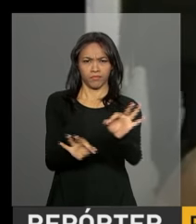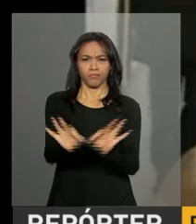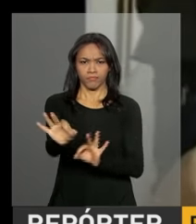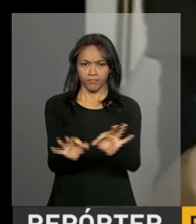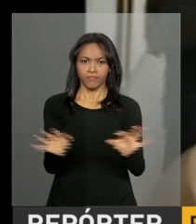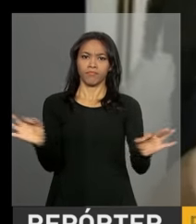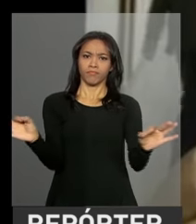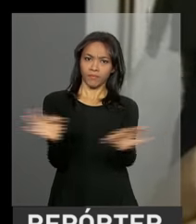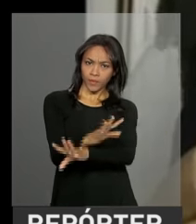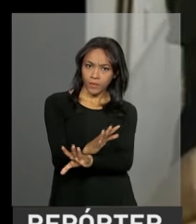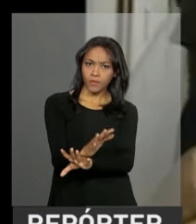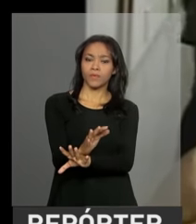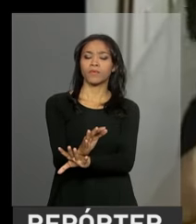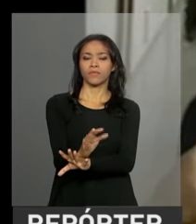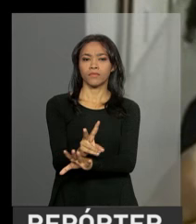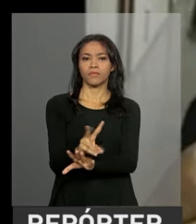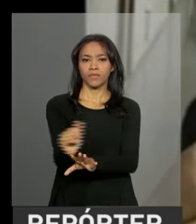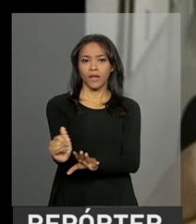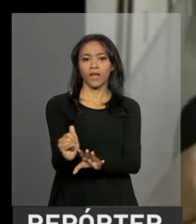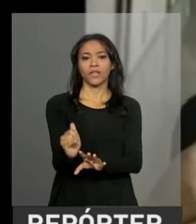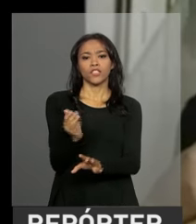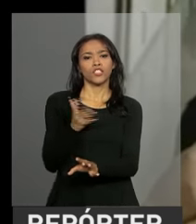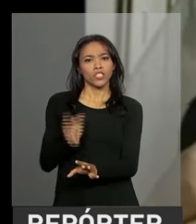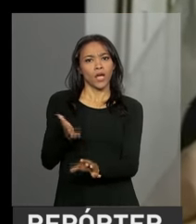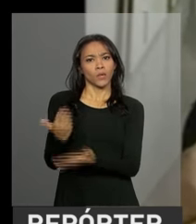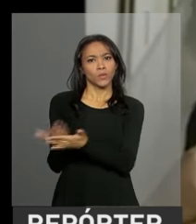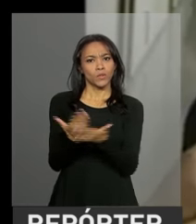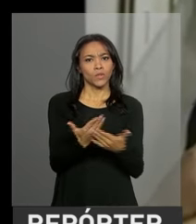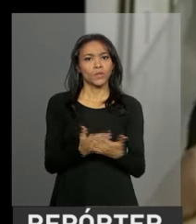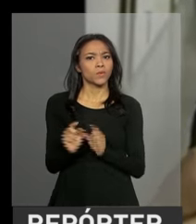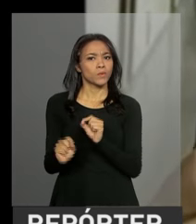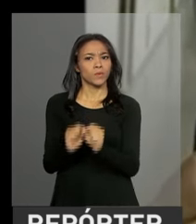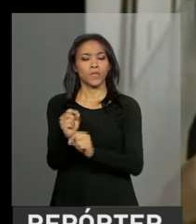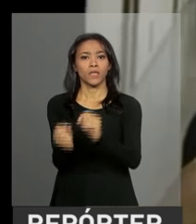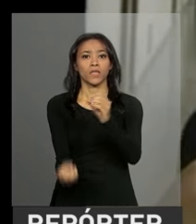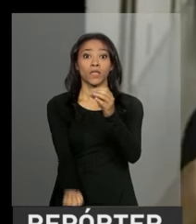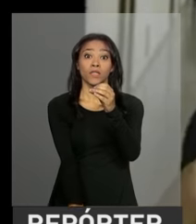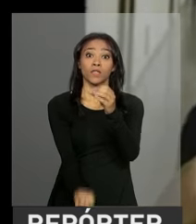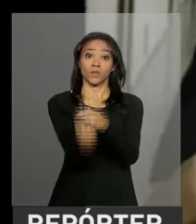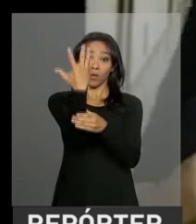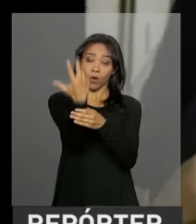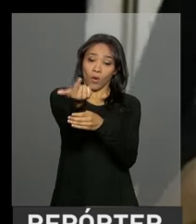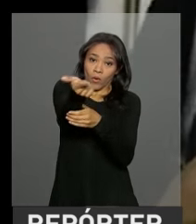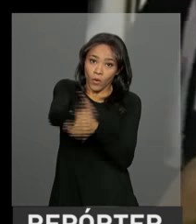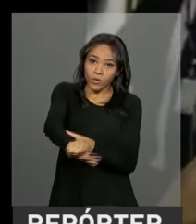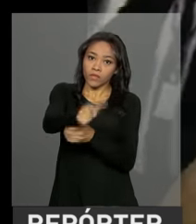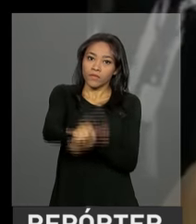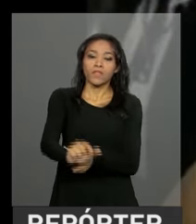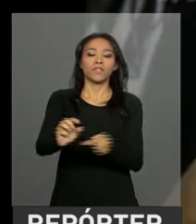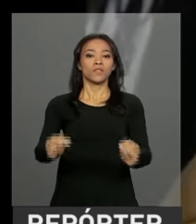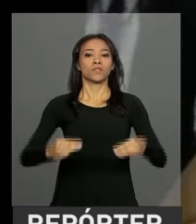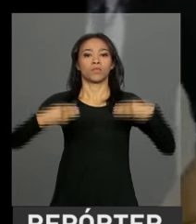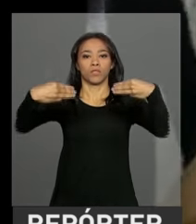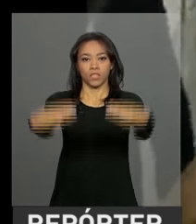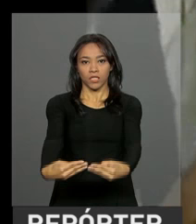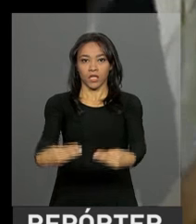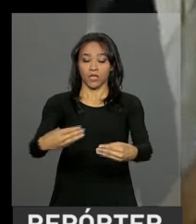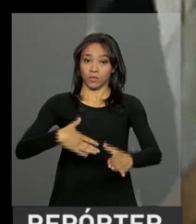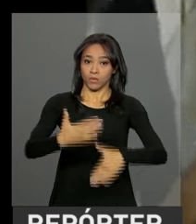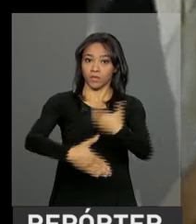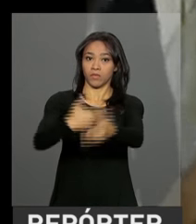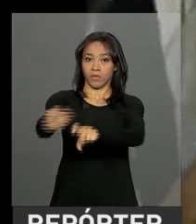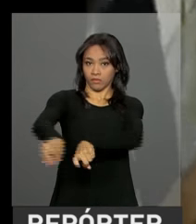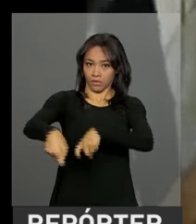vencida a interinidade, se tenha já os estudos para a implantação, a reimplantação do Ministério do Desenvolvimento